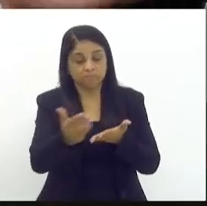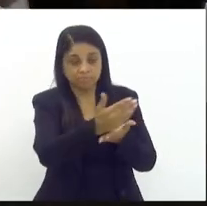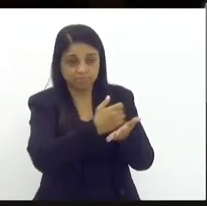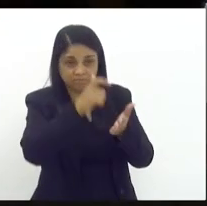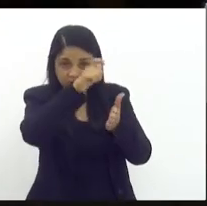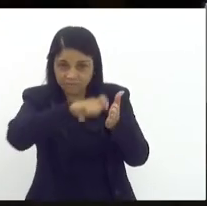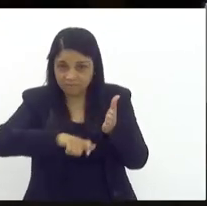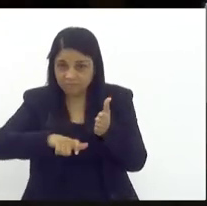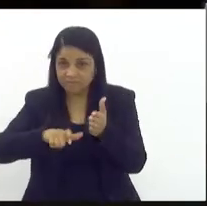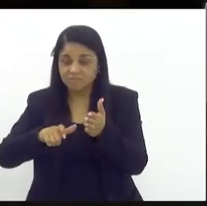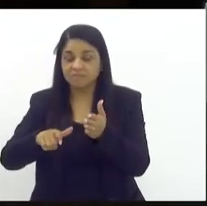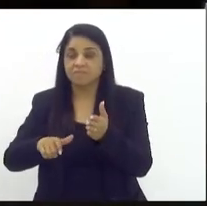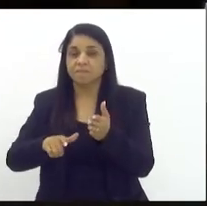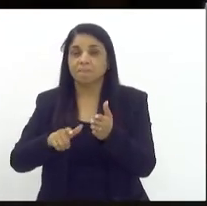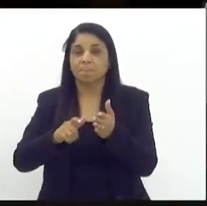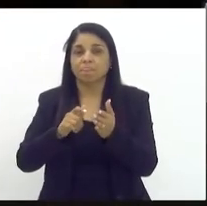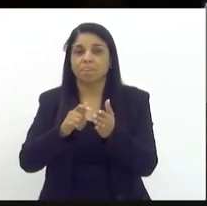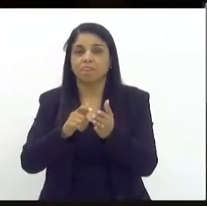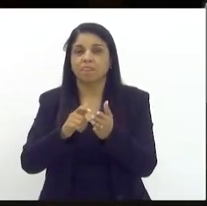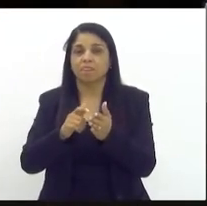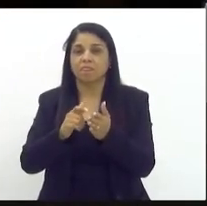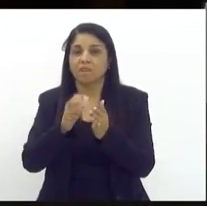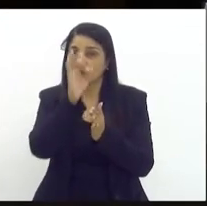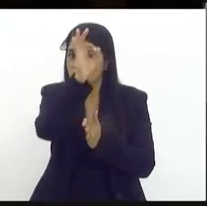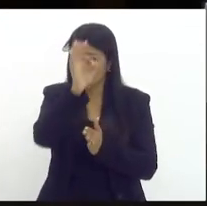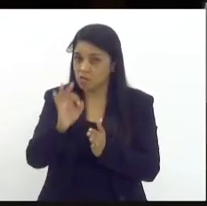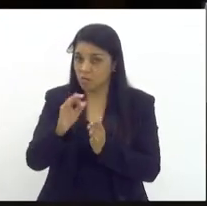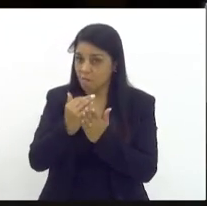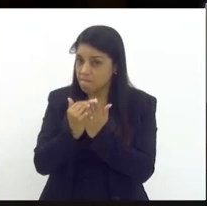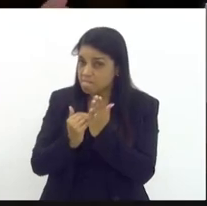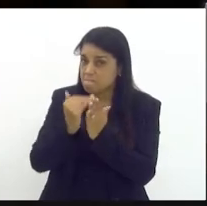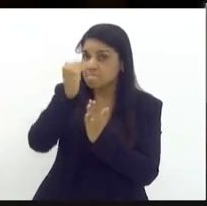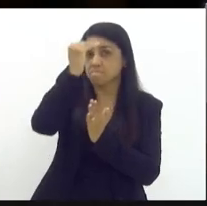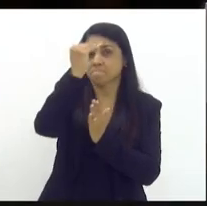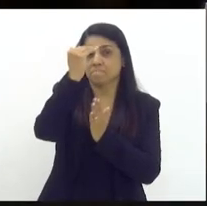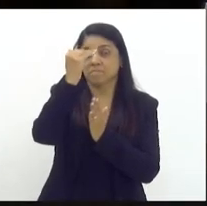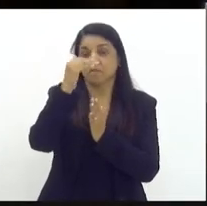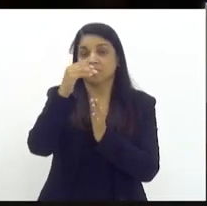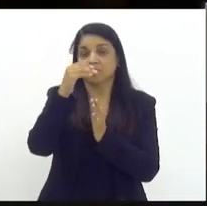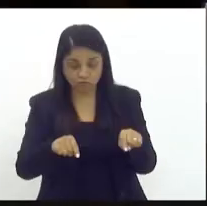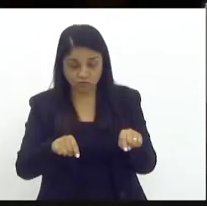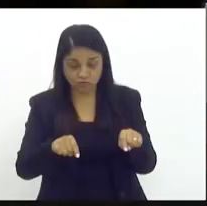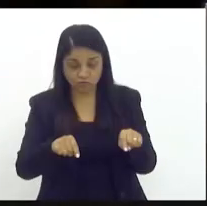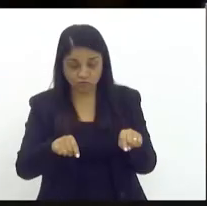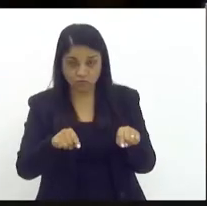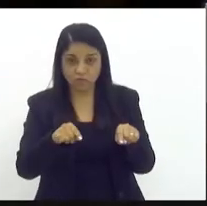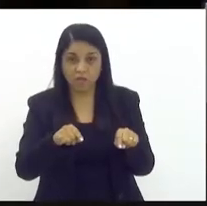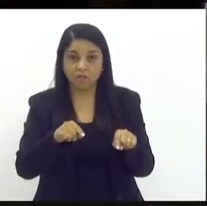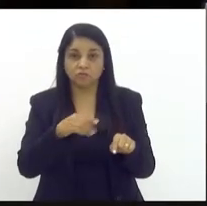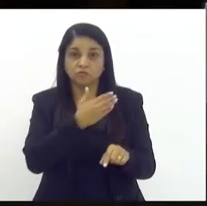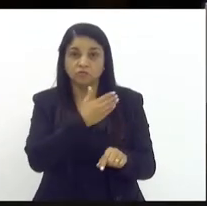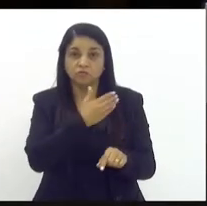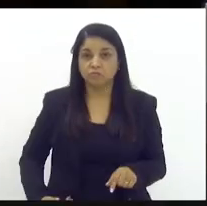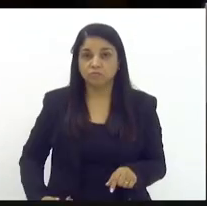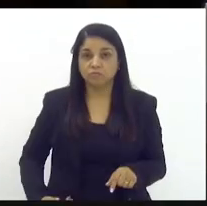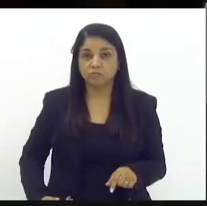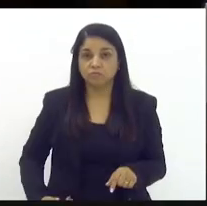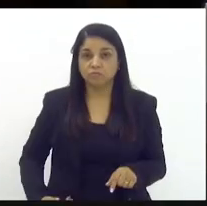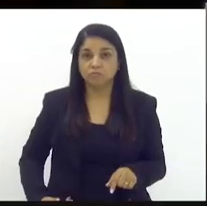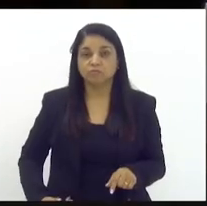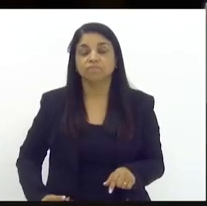lucros de evidências e aumentar as alíquotas Possivelmente primeiro Funcionários Públicos vão ser pegos né Nós vamos ser pegos